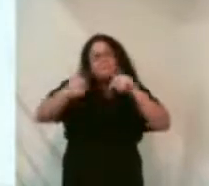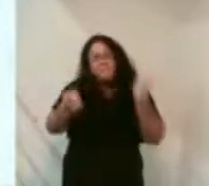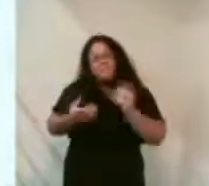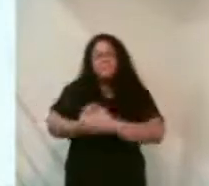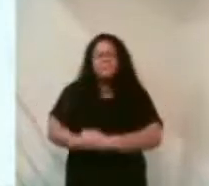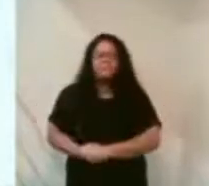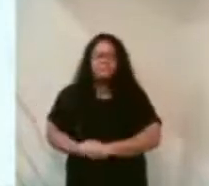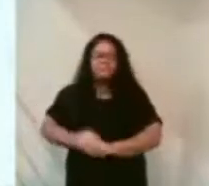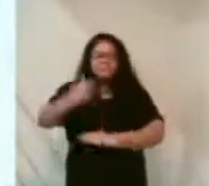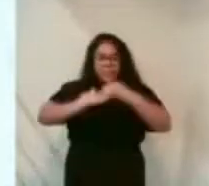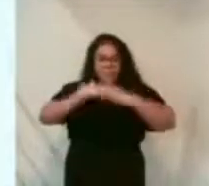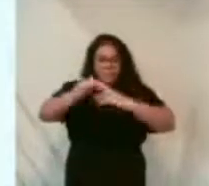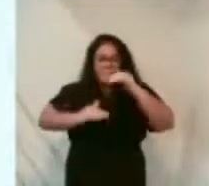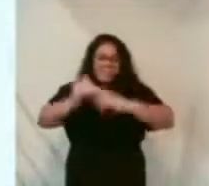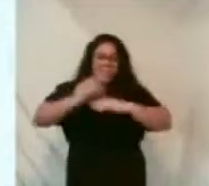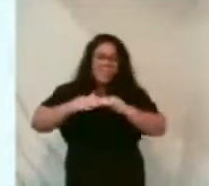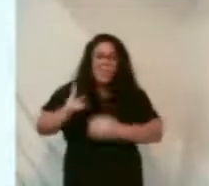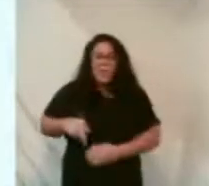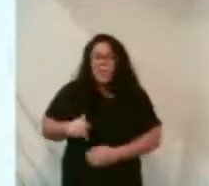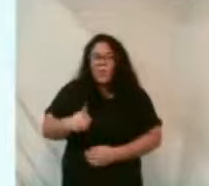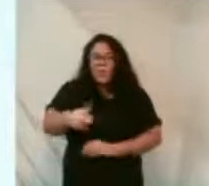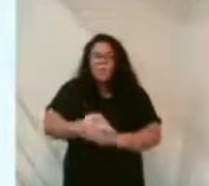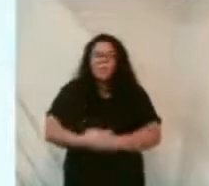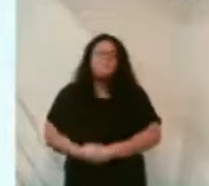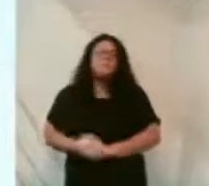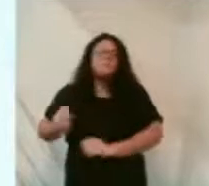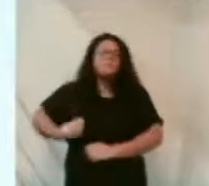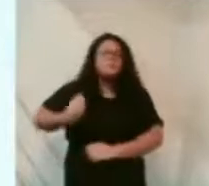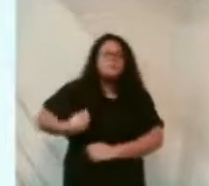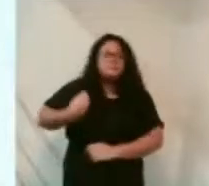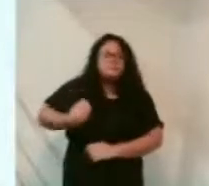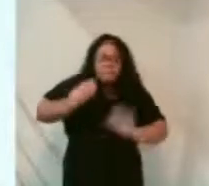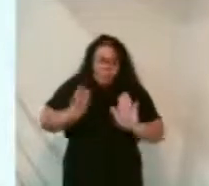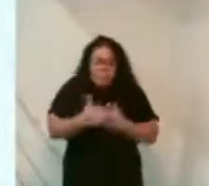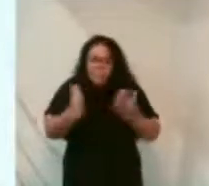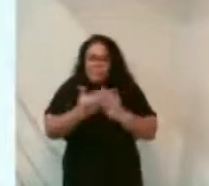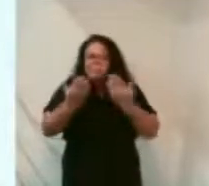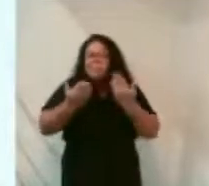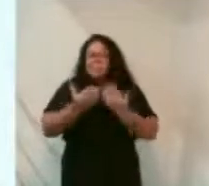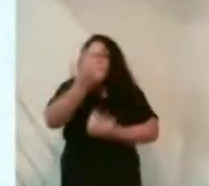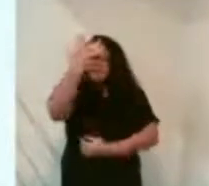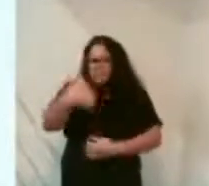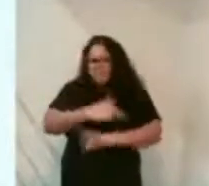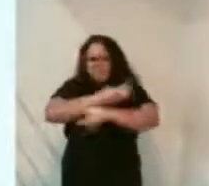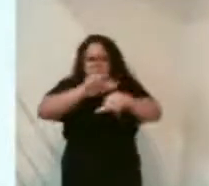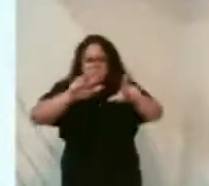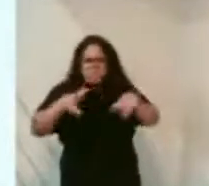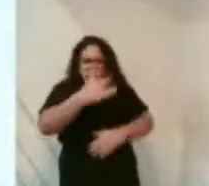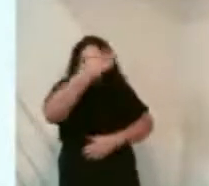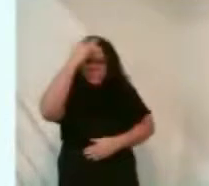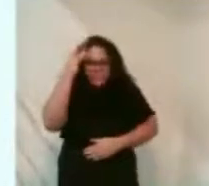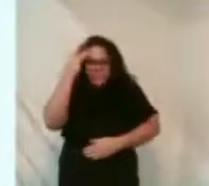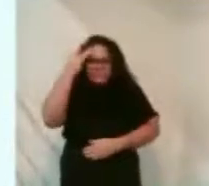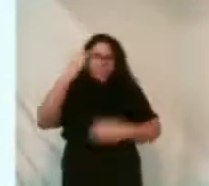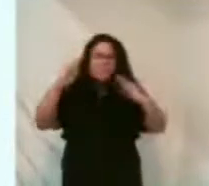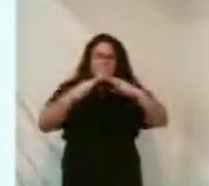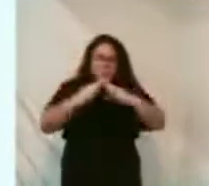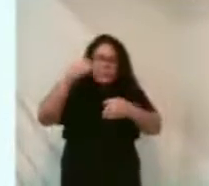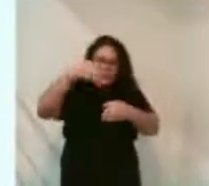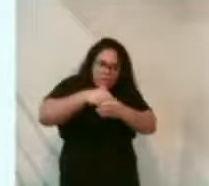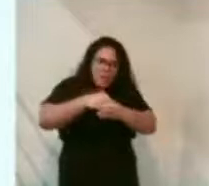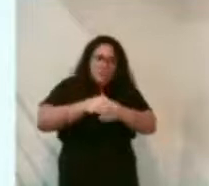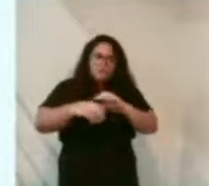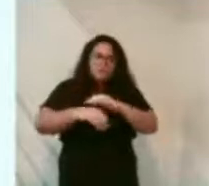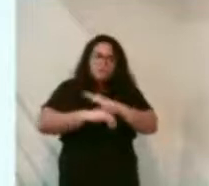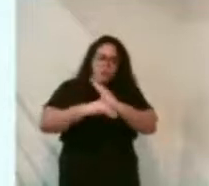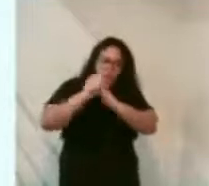Brasil ainda permanece em condições de extrema pobreza, muitos vivendo no lixão, catando nas ruas dos grandes centros urbanos ou